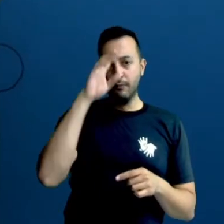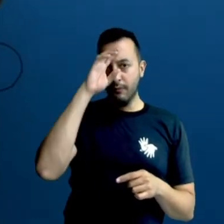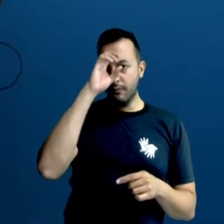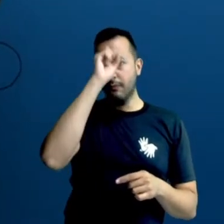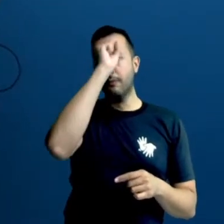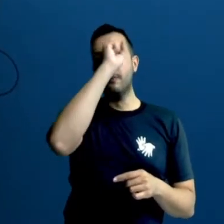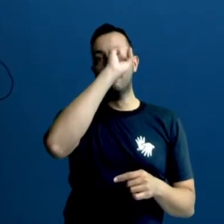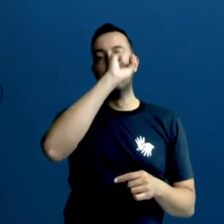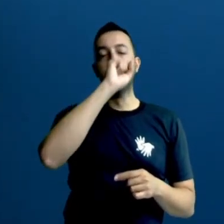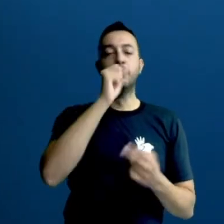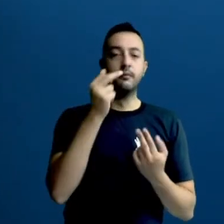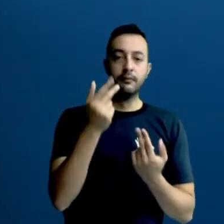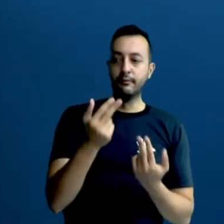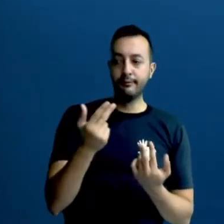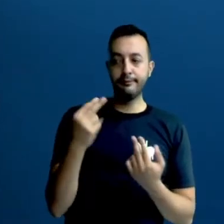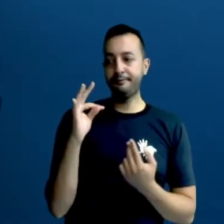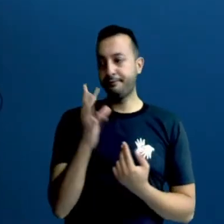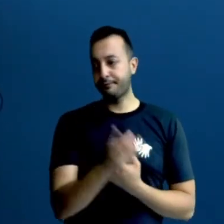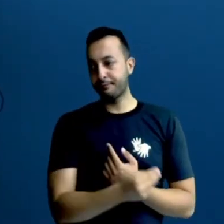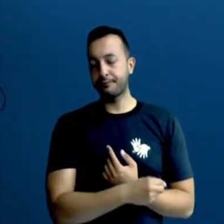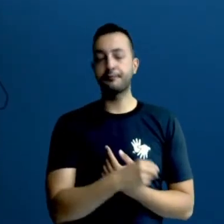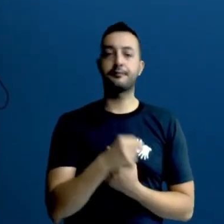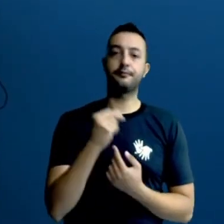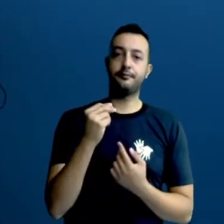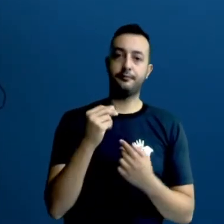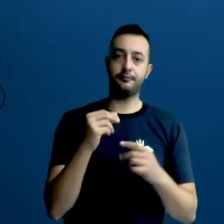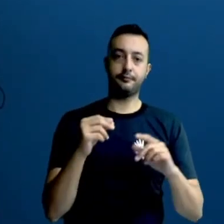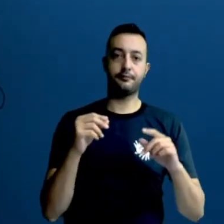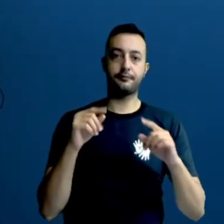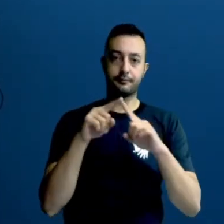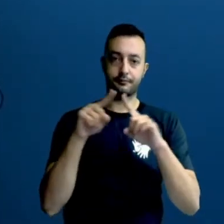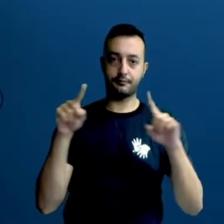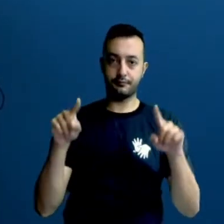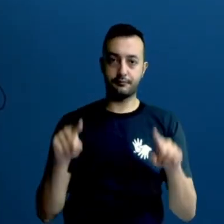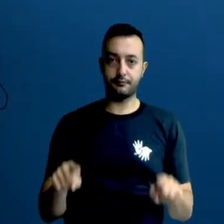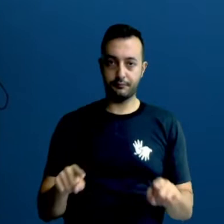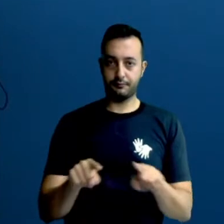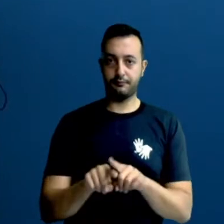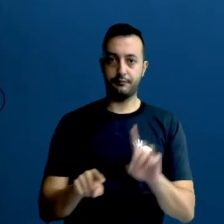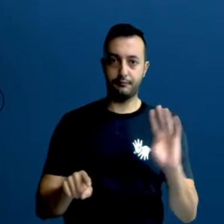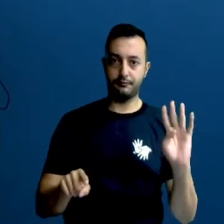compreenda que é a mesma ideia para os demais. Então, os quadriláteros, nós temos,